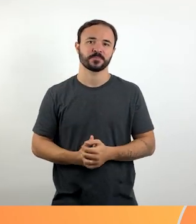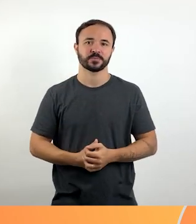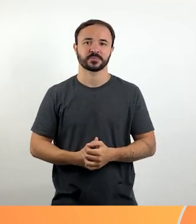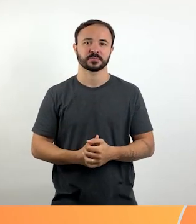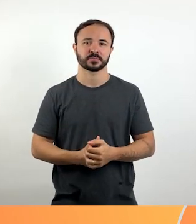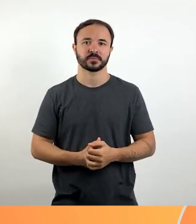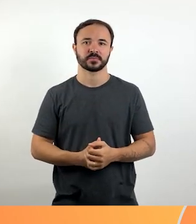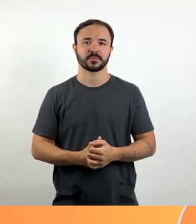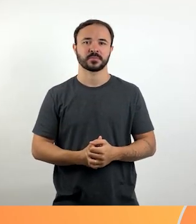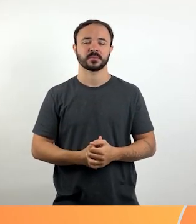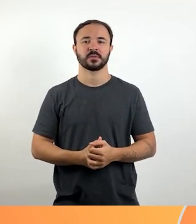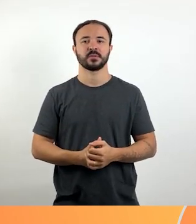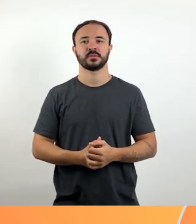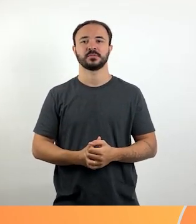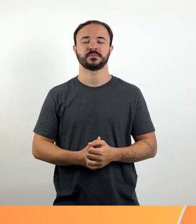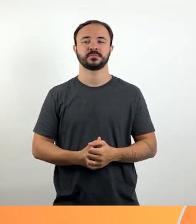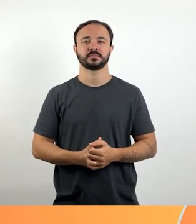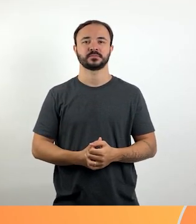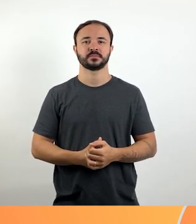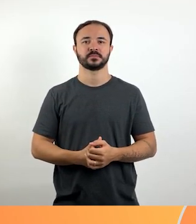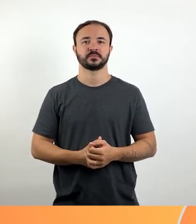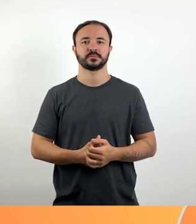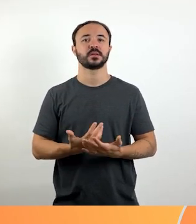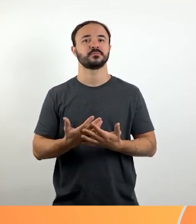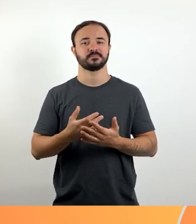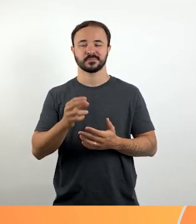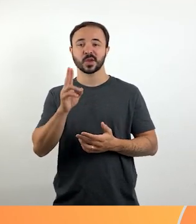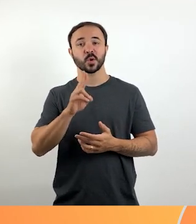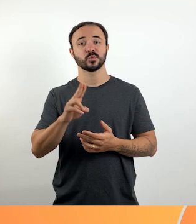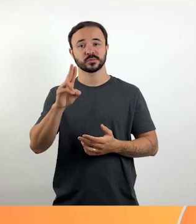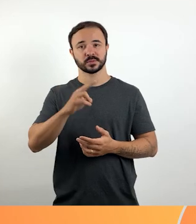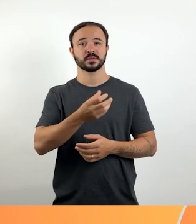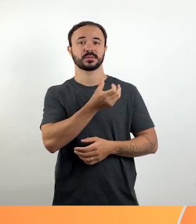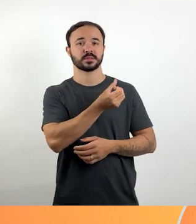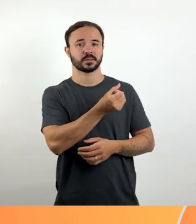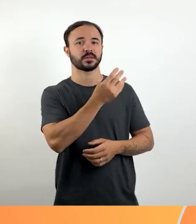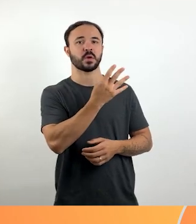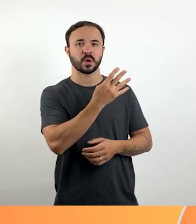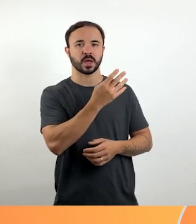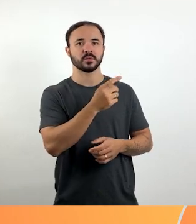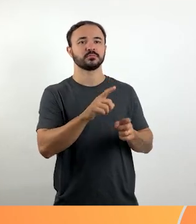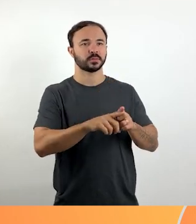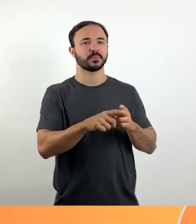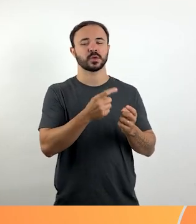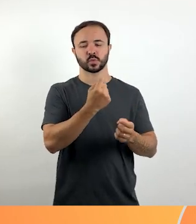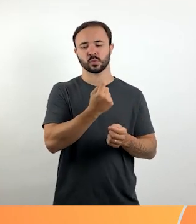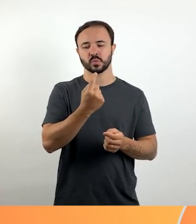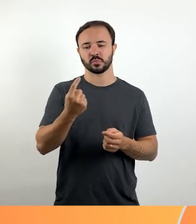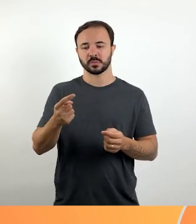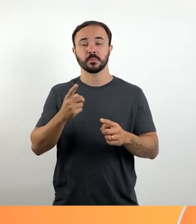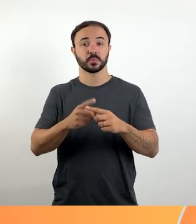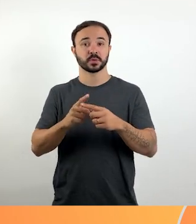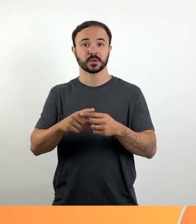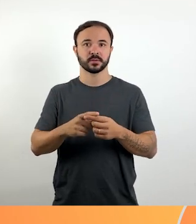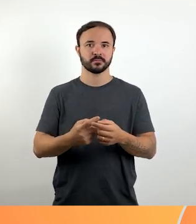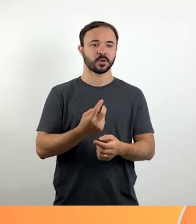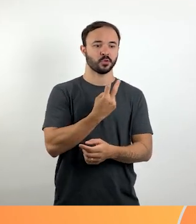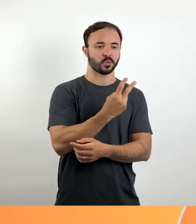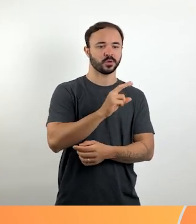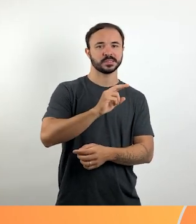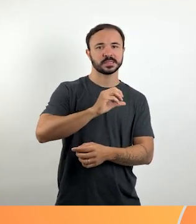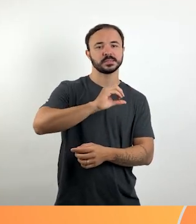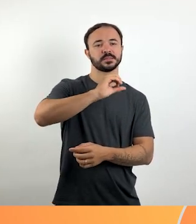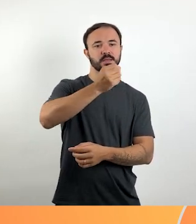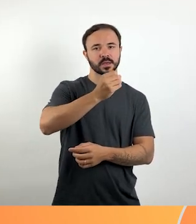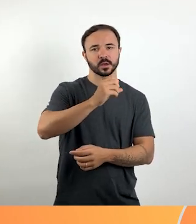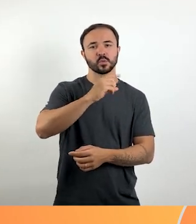dos padrões. Ó, 64, nós temos a potência 2 à sexta. 1, 1 e 1, potência 2 a 0. Ele